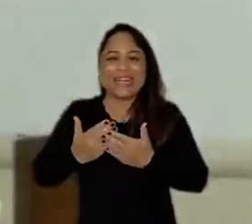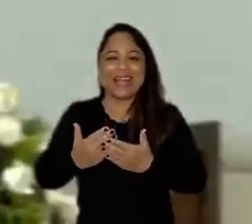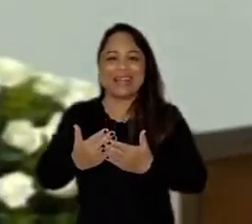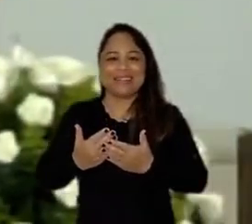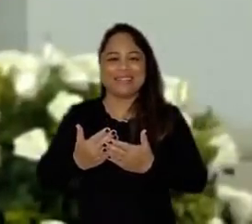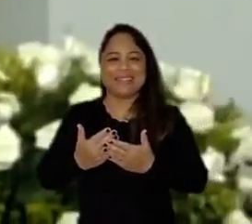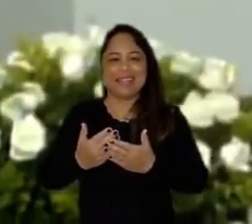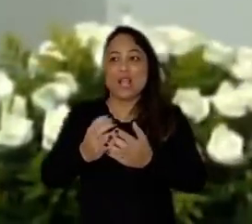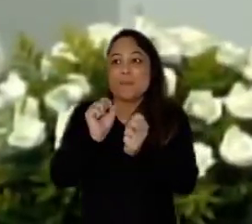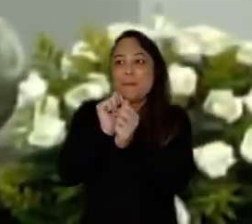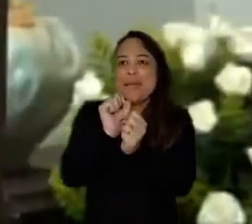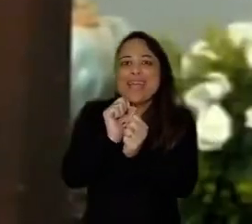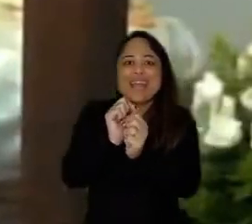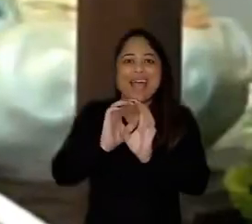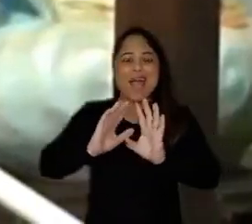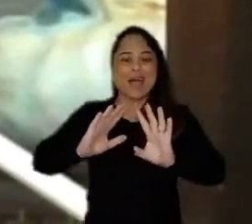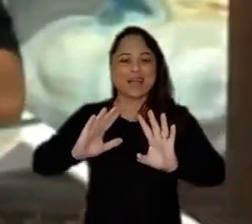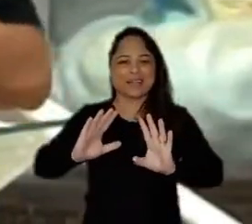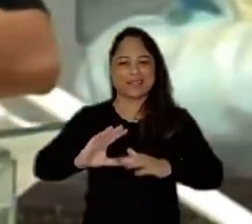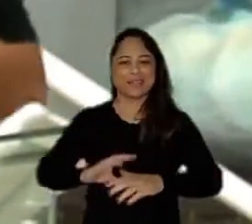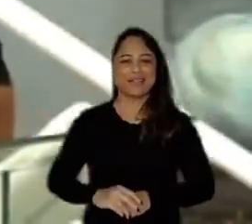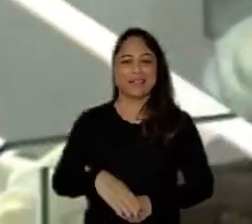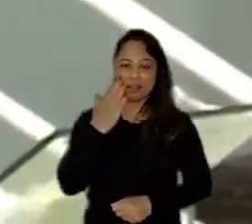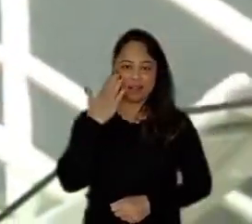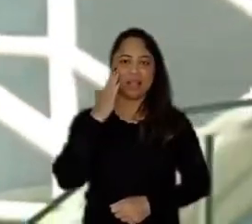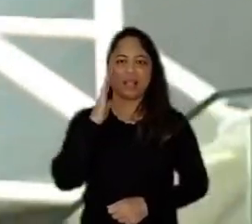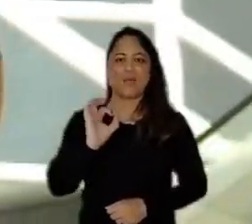Não, você não entendeu.